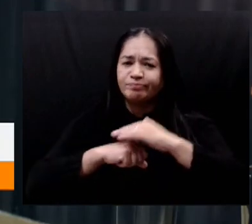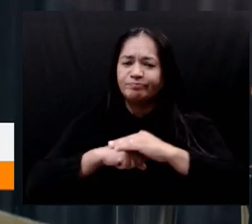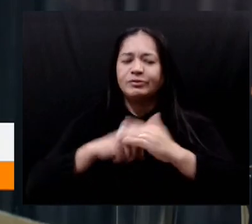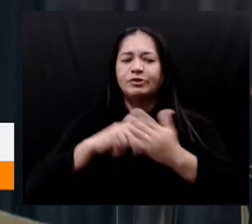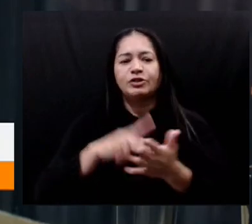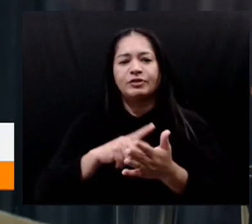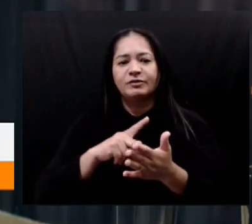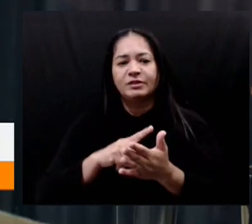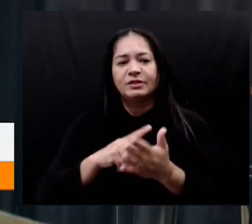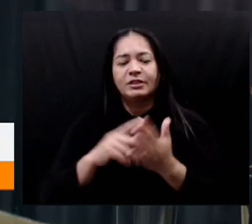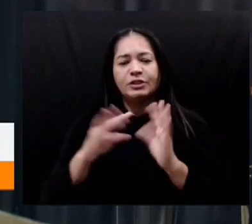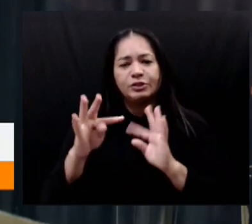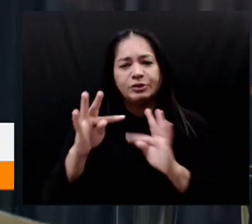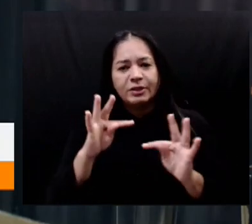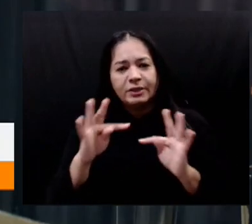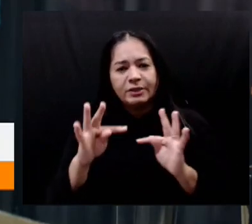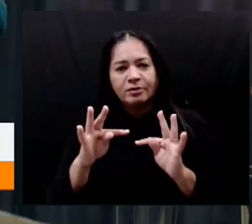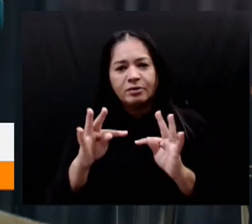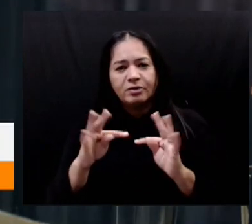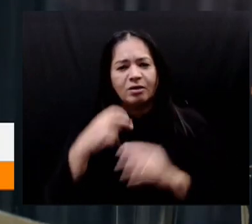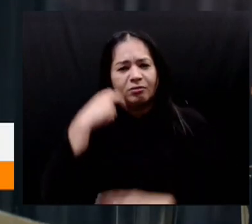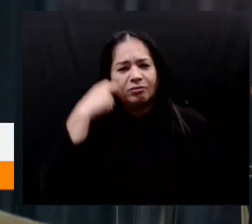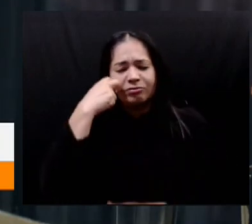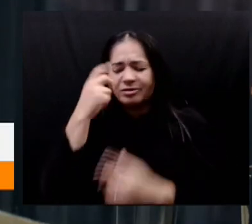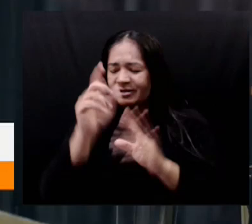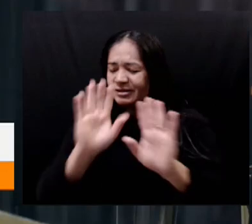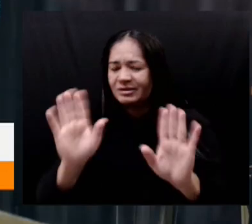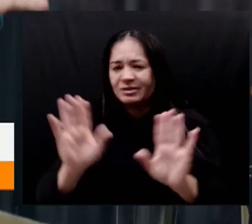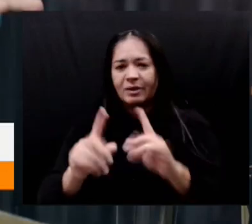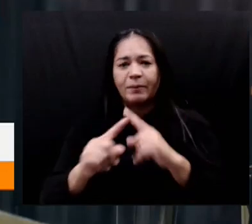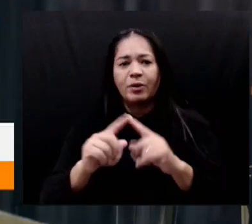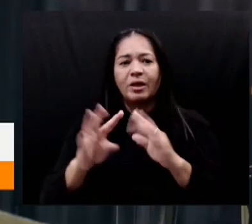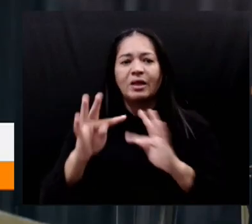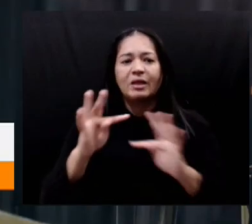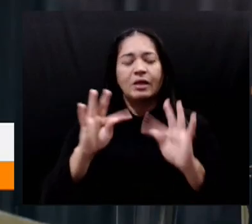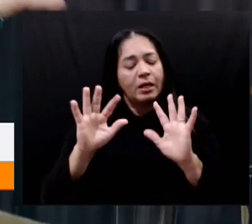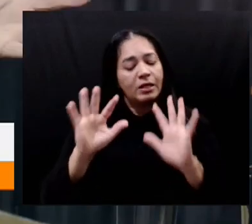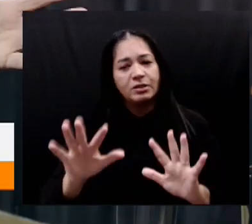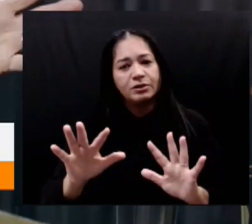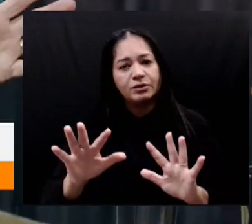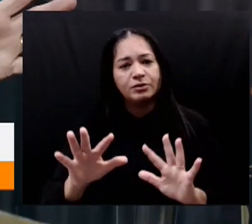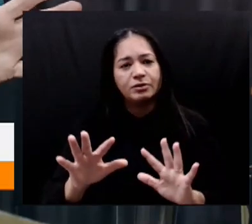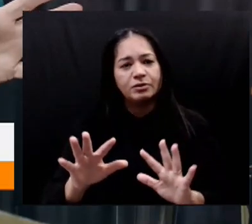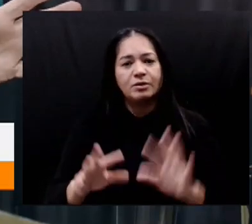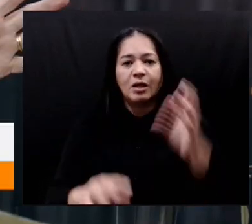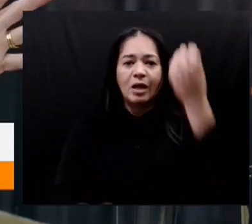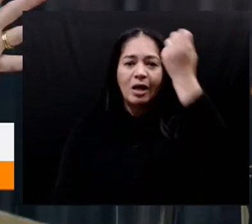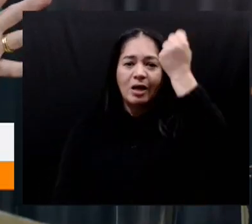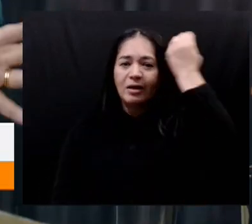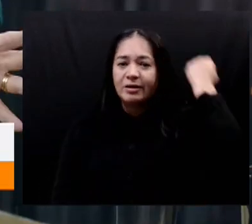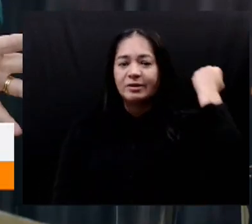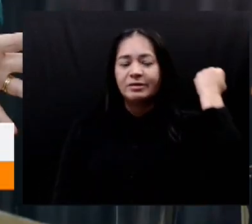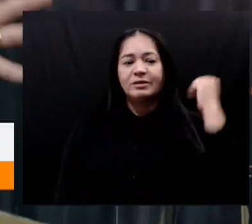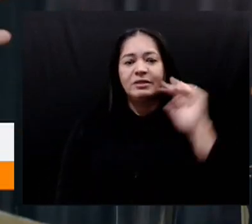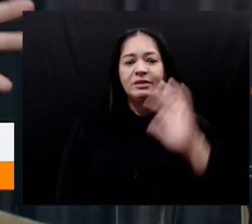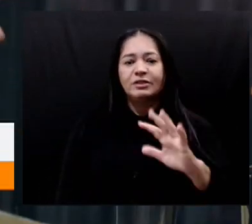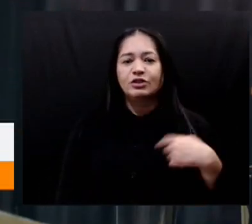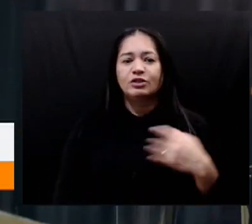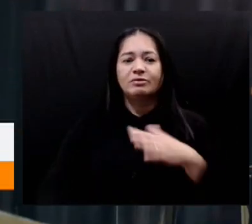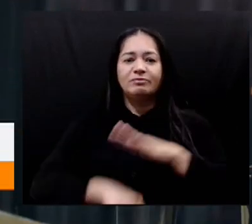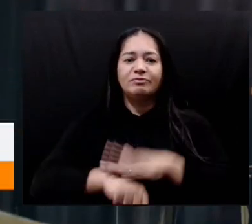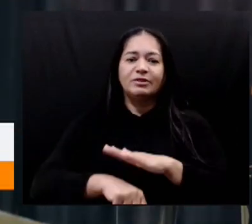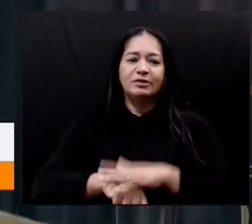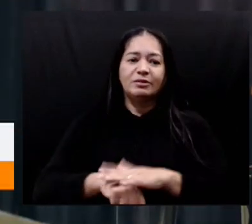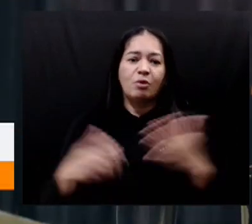psicoterapia, sem vergonha, sem nada, porque a psicoterapia é exatamente, a Rúbia disse, é isso que nós fizemos hoje, né,